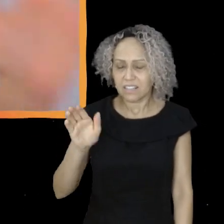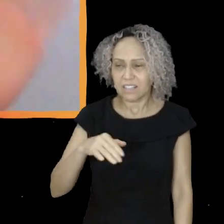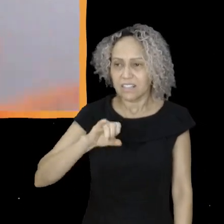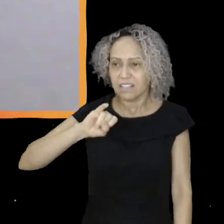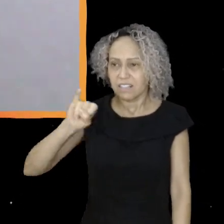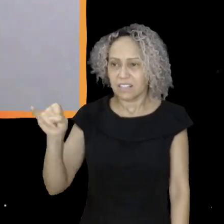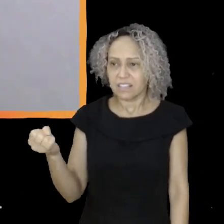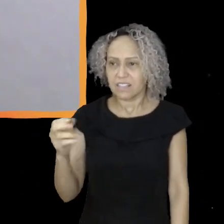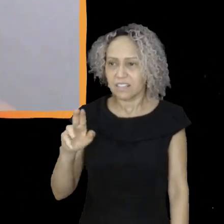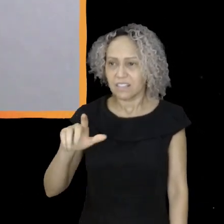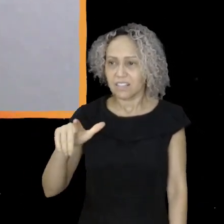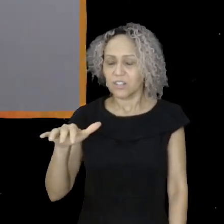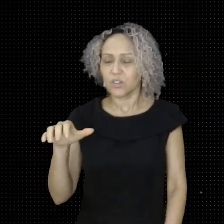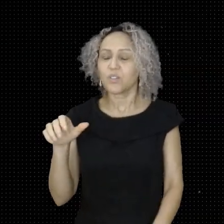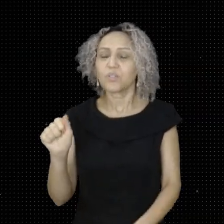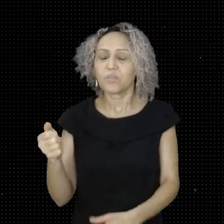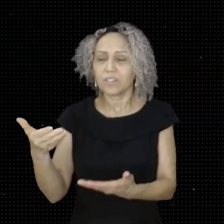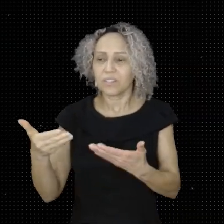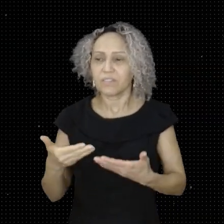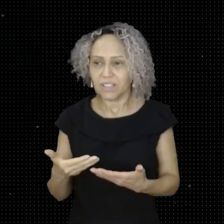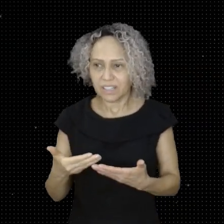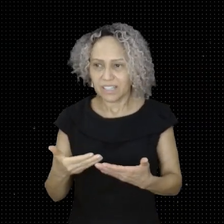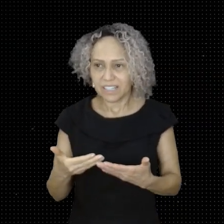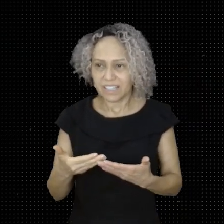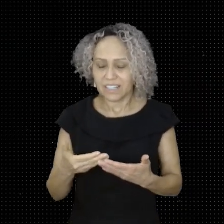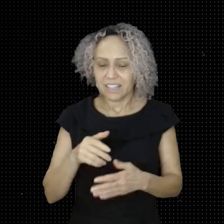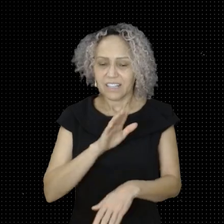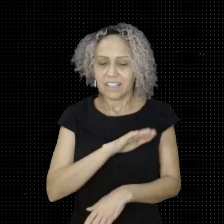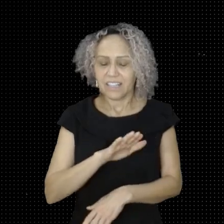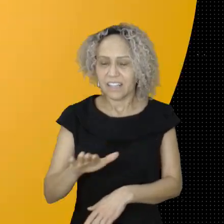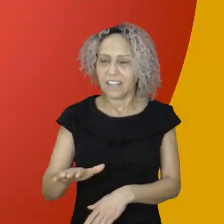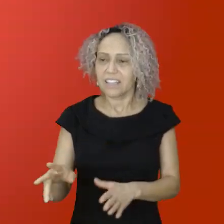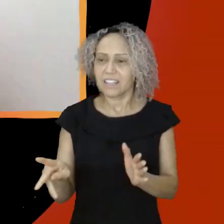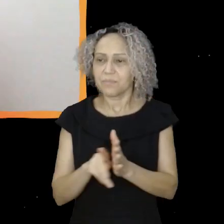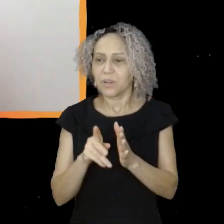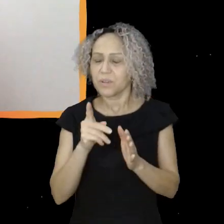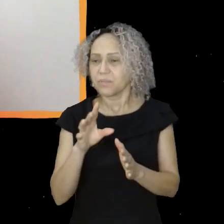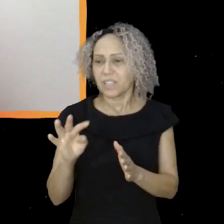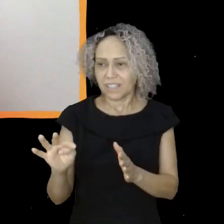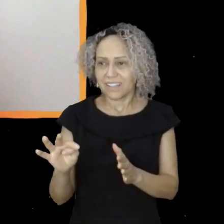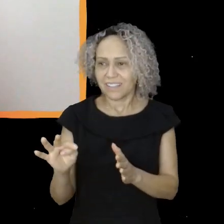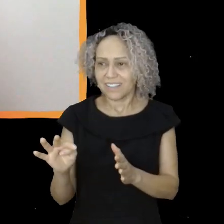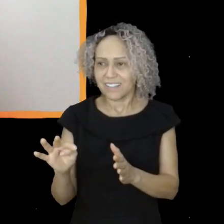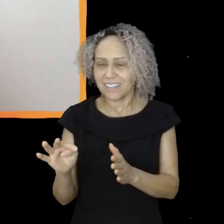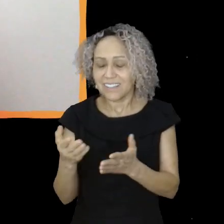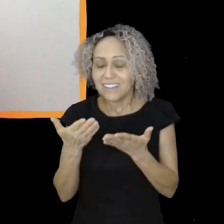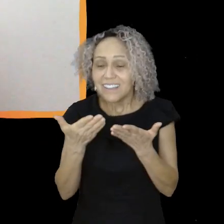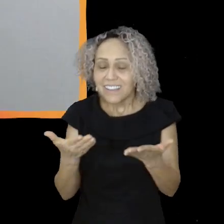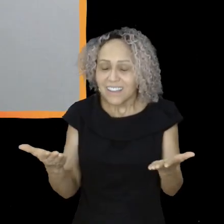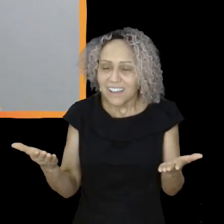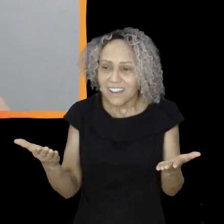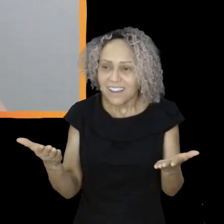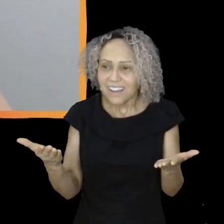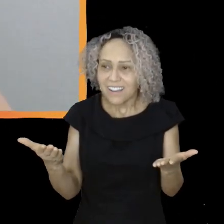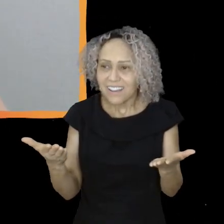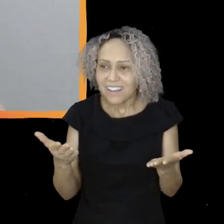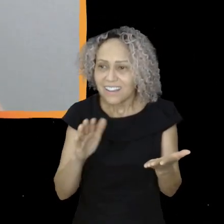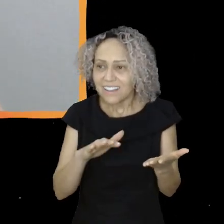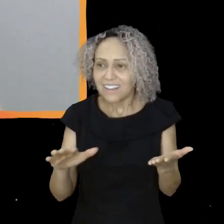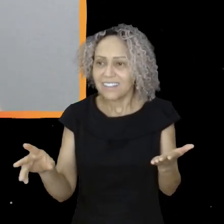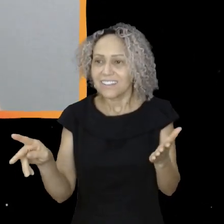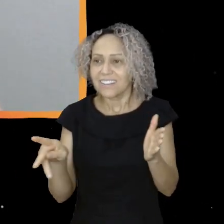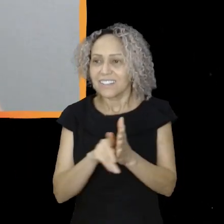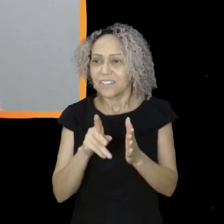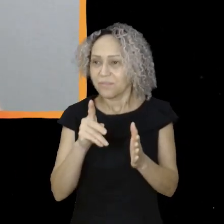perder. Roda a vinheta. Crianças Petistas. E é isso, as Petitinhas. Crianças